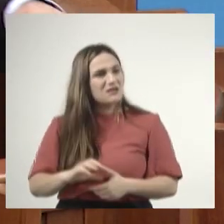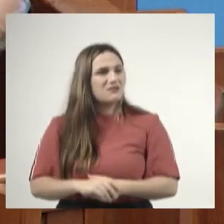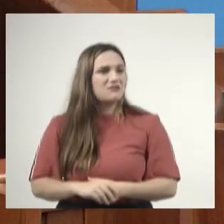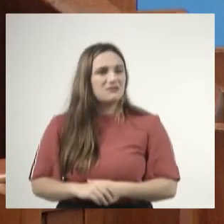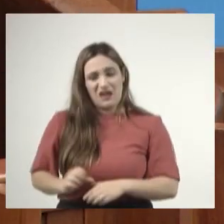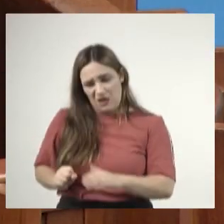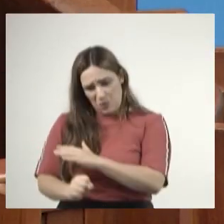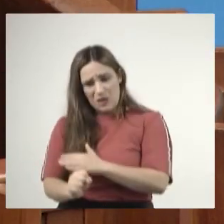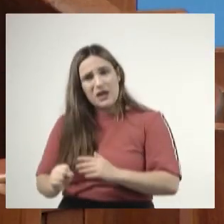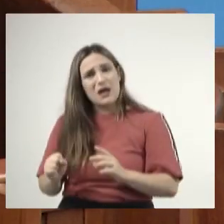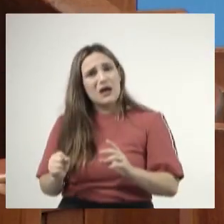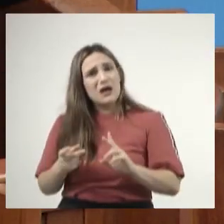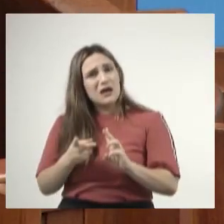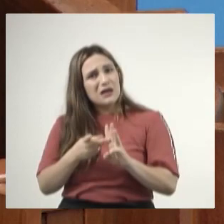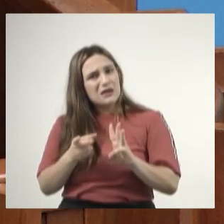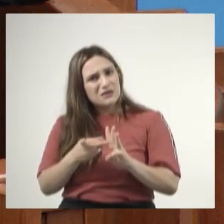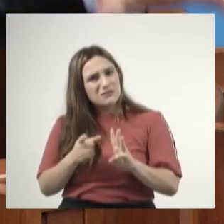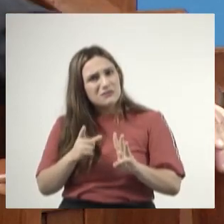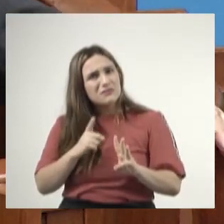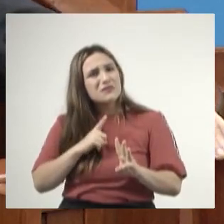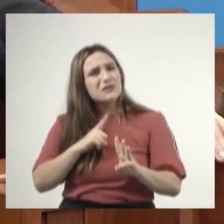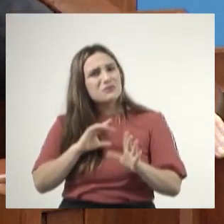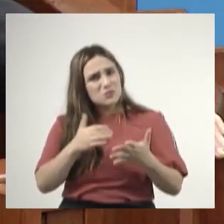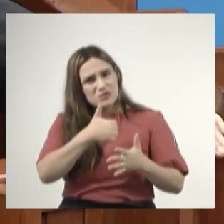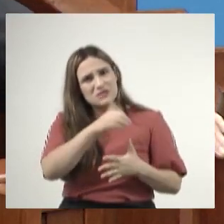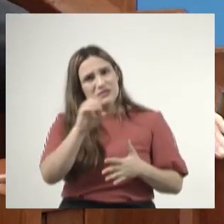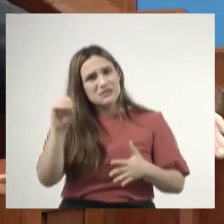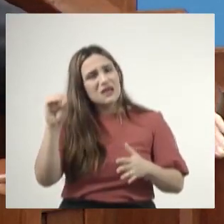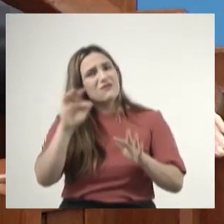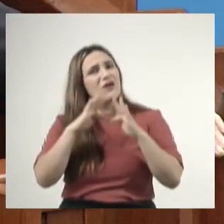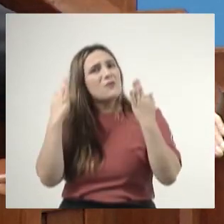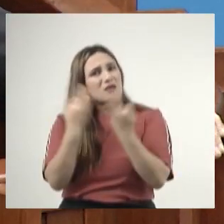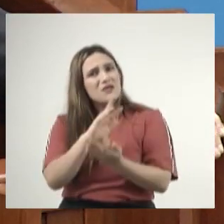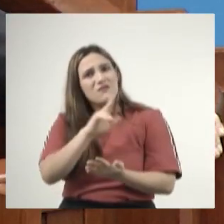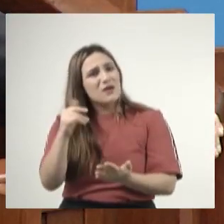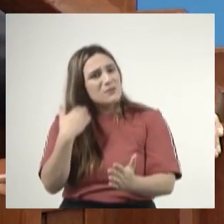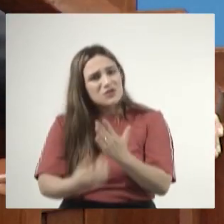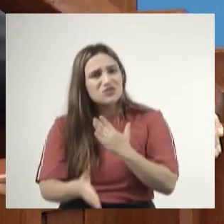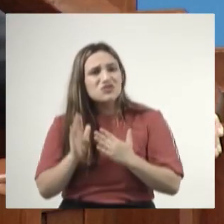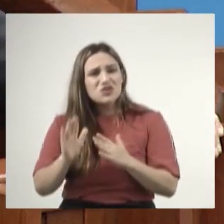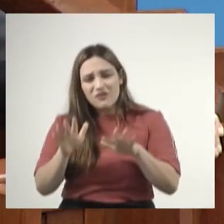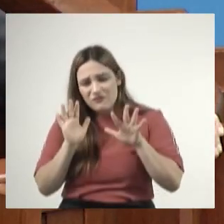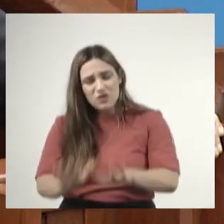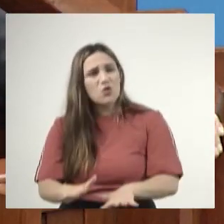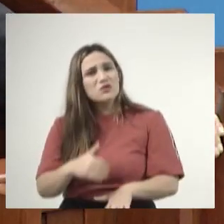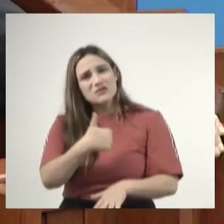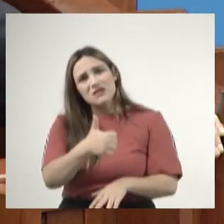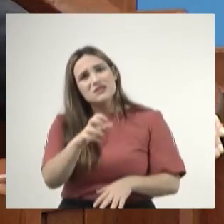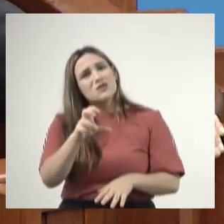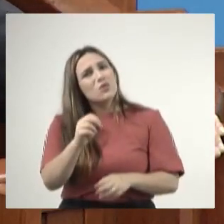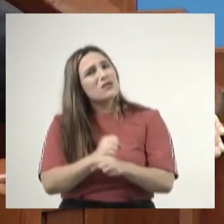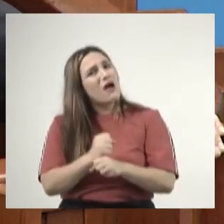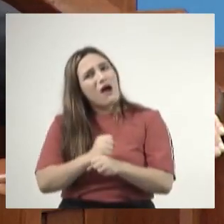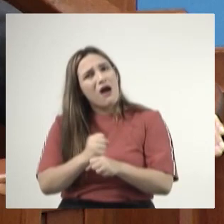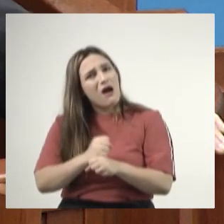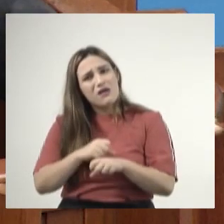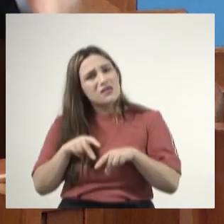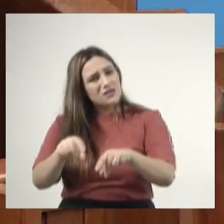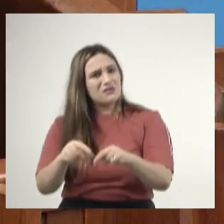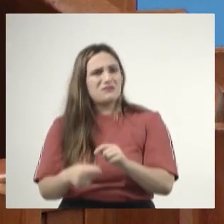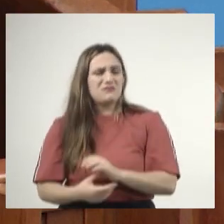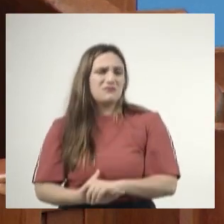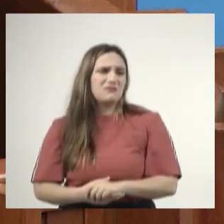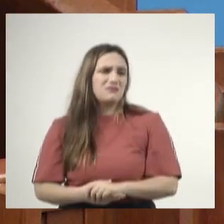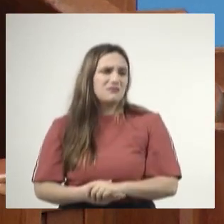de índio e vai tirar mais de 100 famílias com mais de 150 anos na terra. Muito antes do descobrimento do